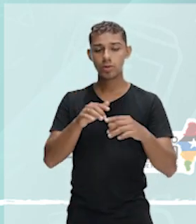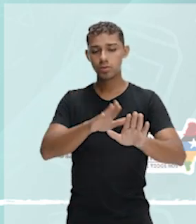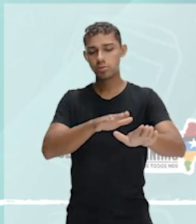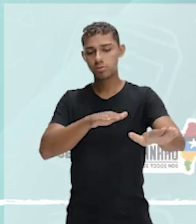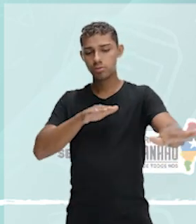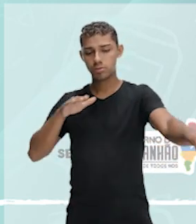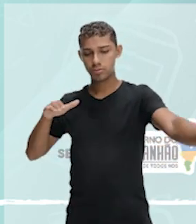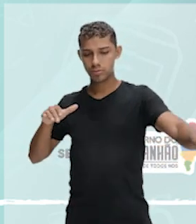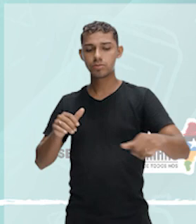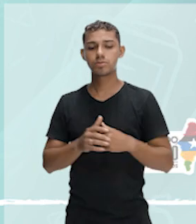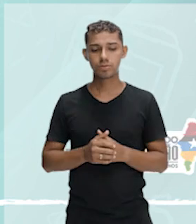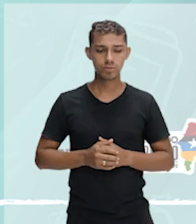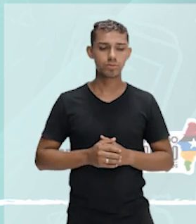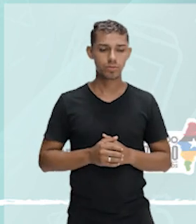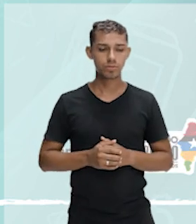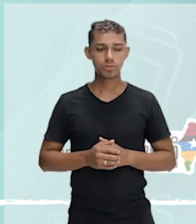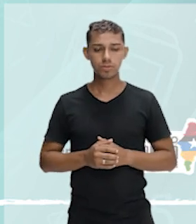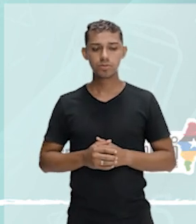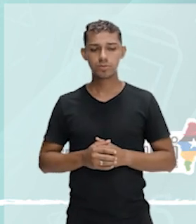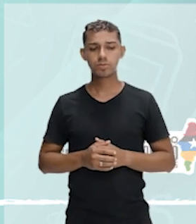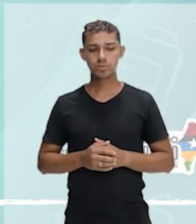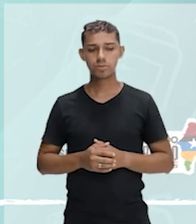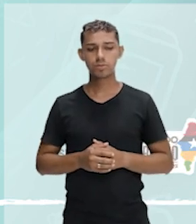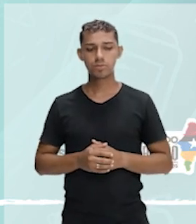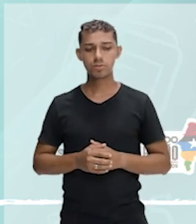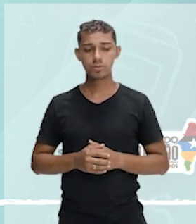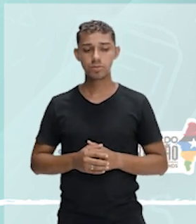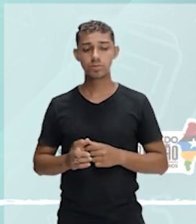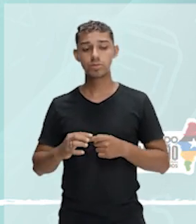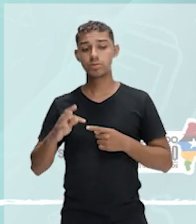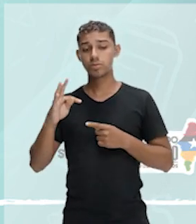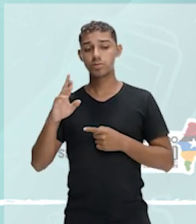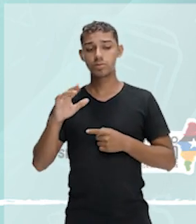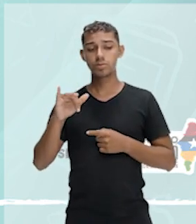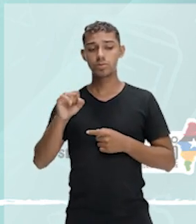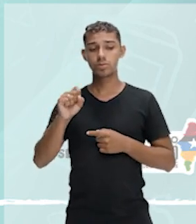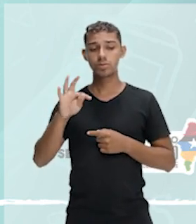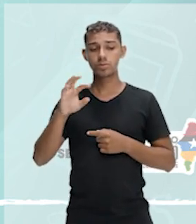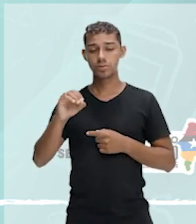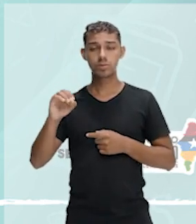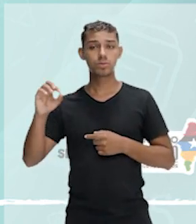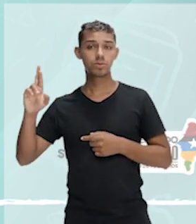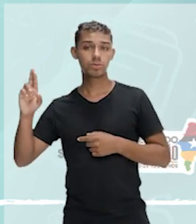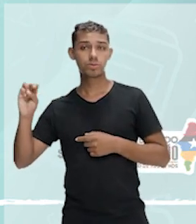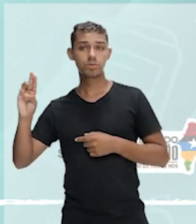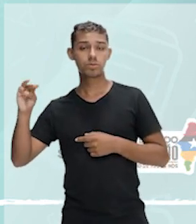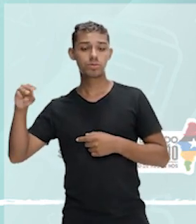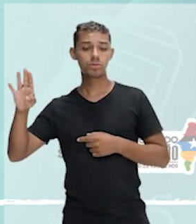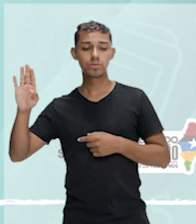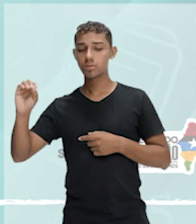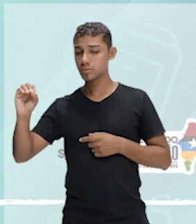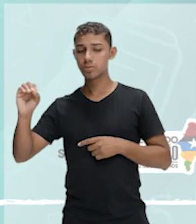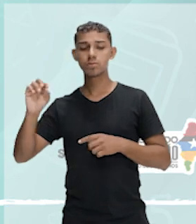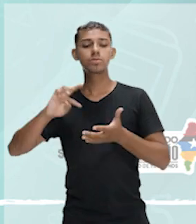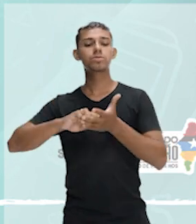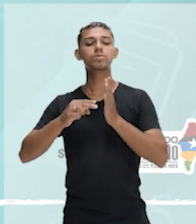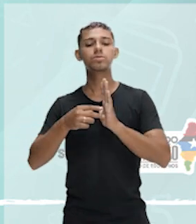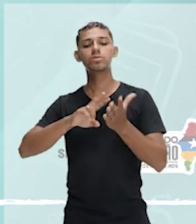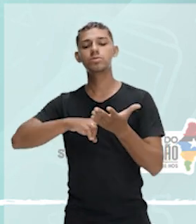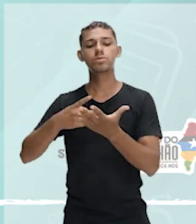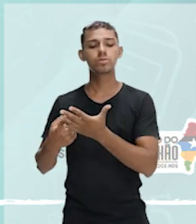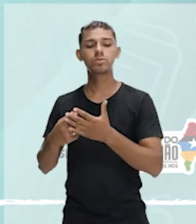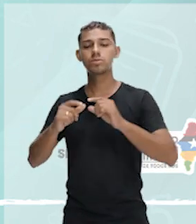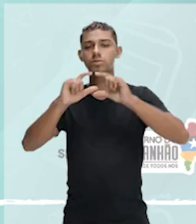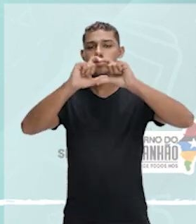nós também aqui, trânsito rumbo, que é o título de trânsito. Ah, professora, o que quer dizer esse título de